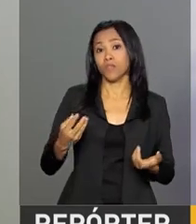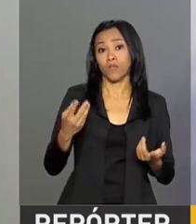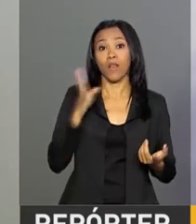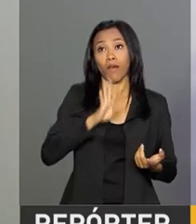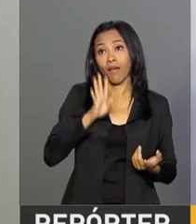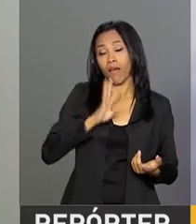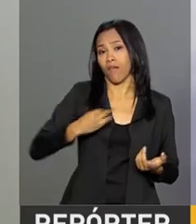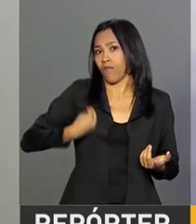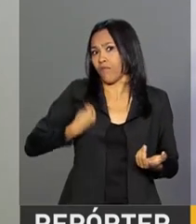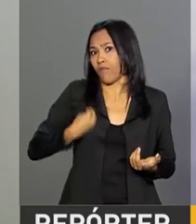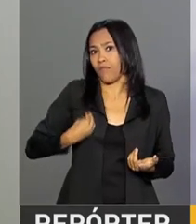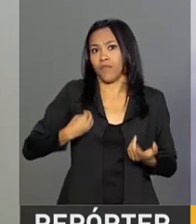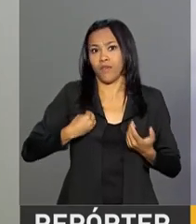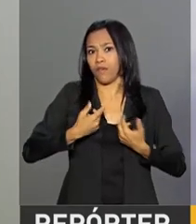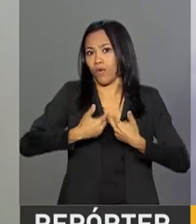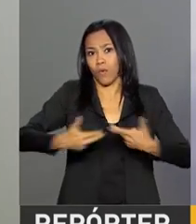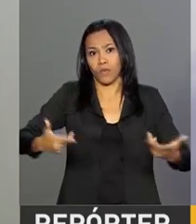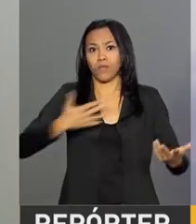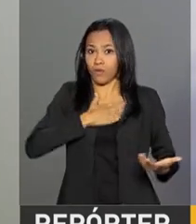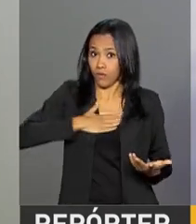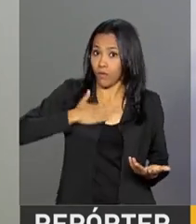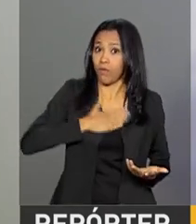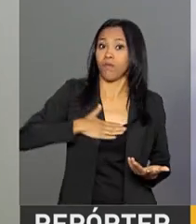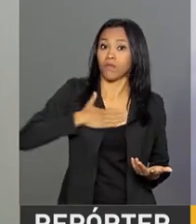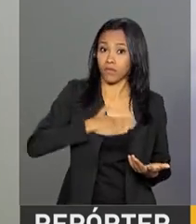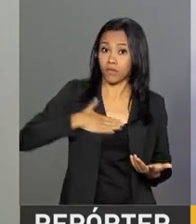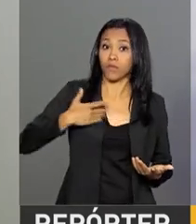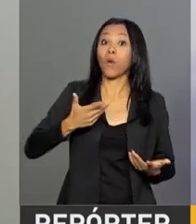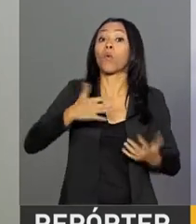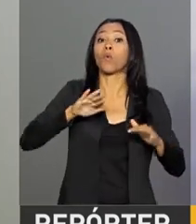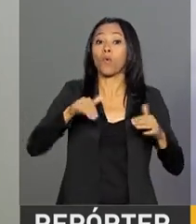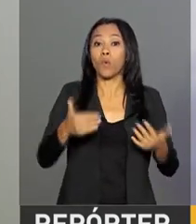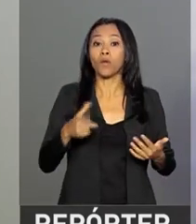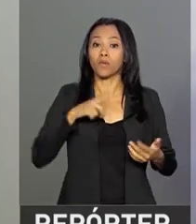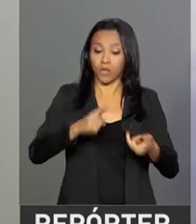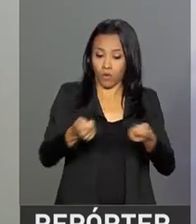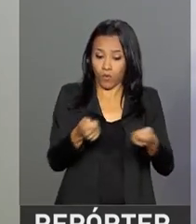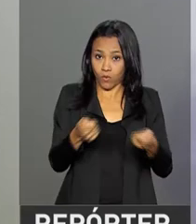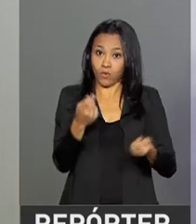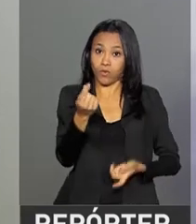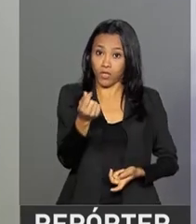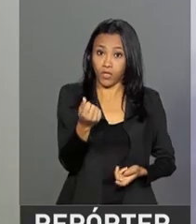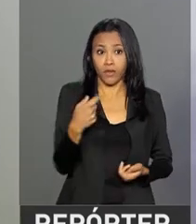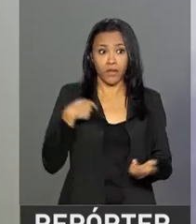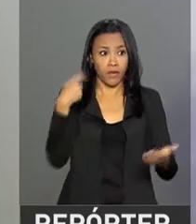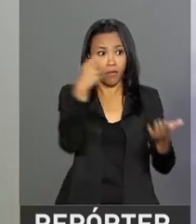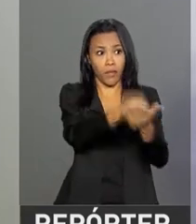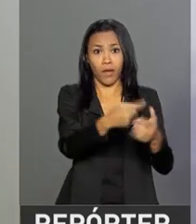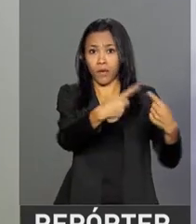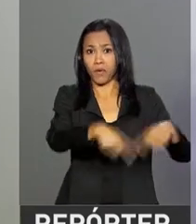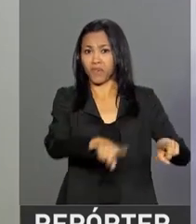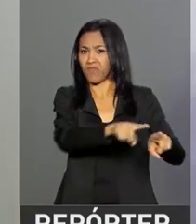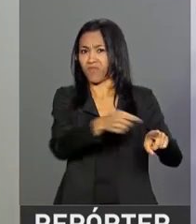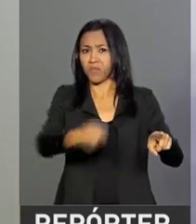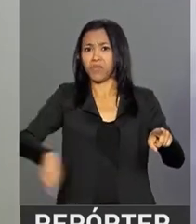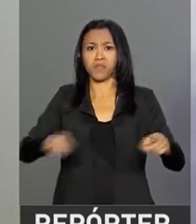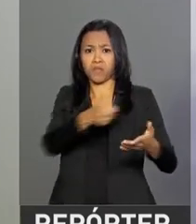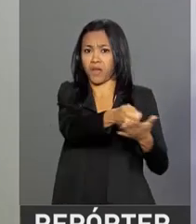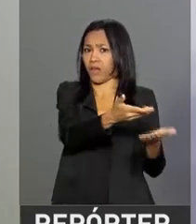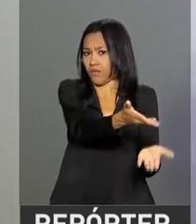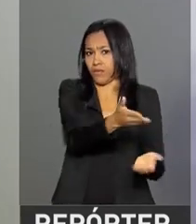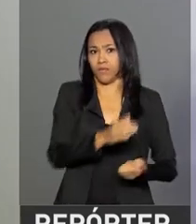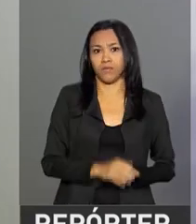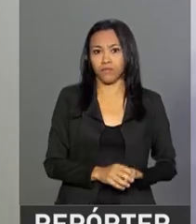fazer o que você gosta e não pagar mais por coisas que você não precisaria pagar né não ter o trabalho